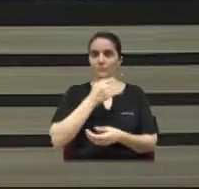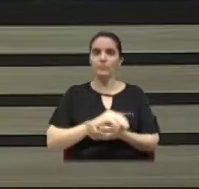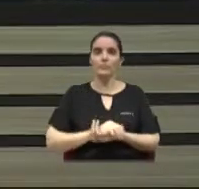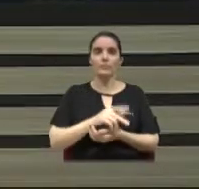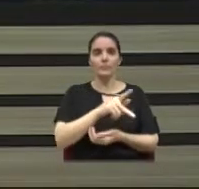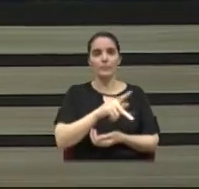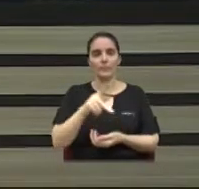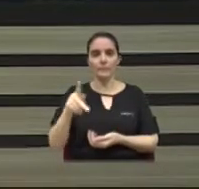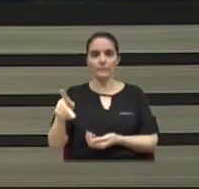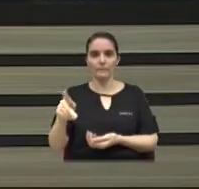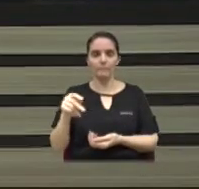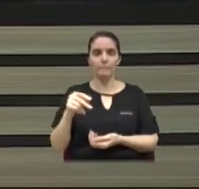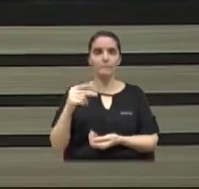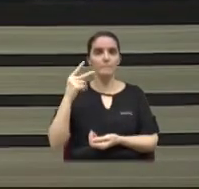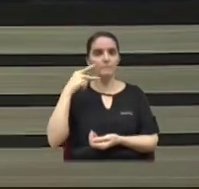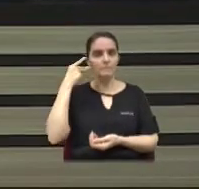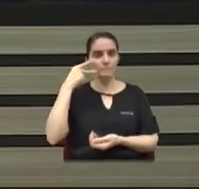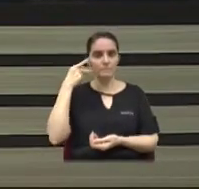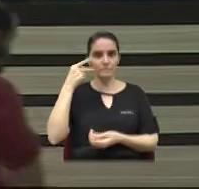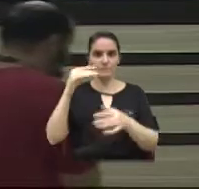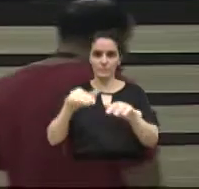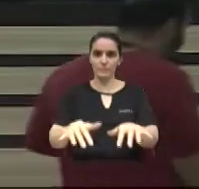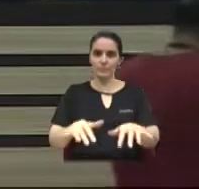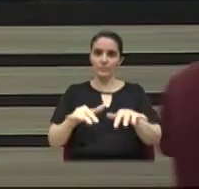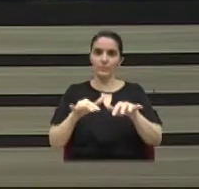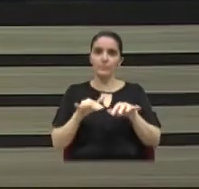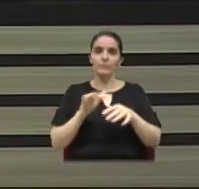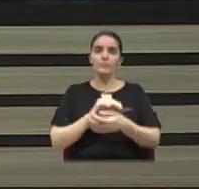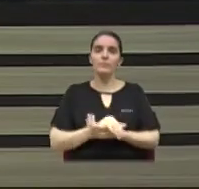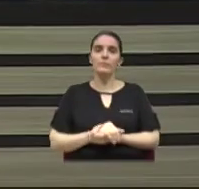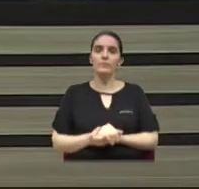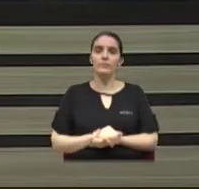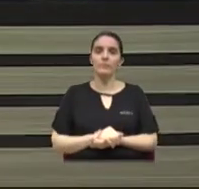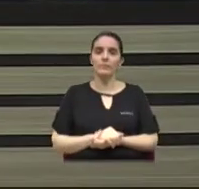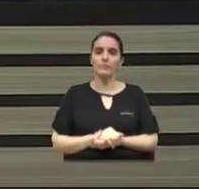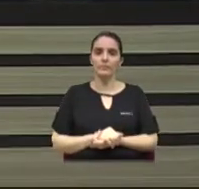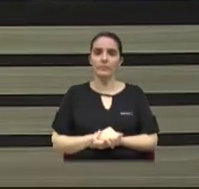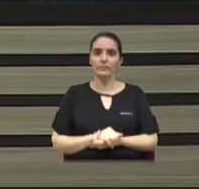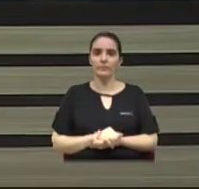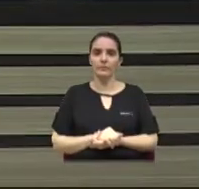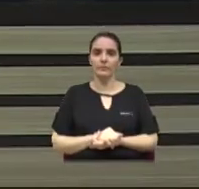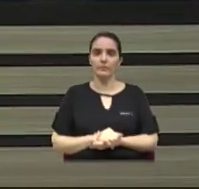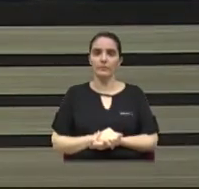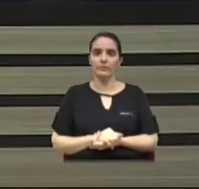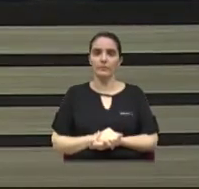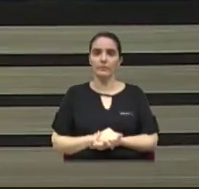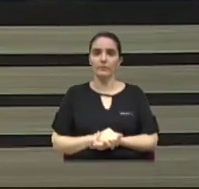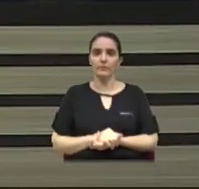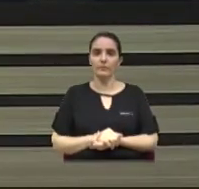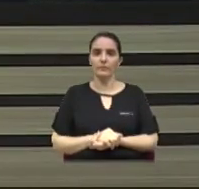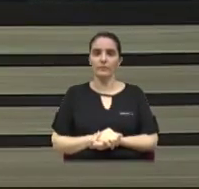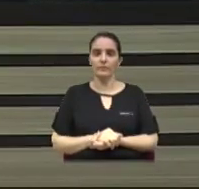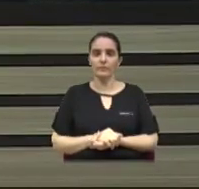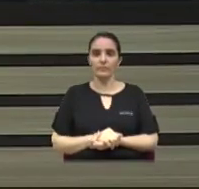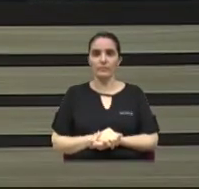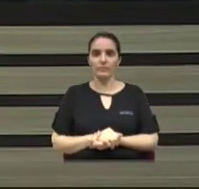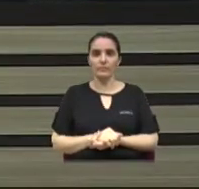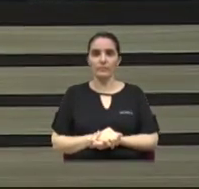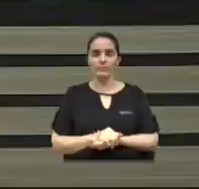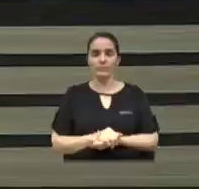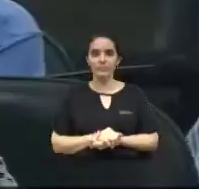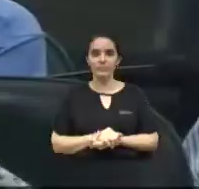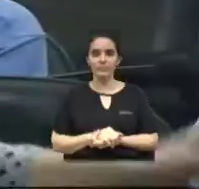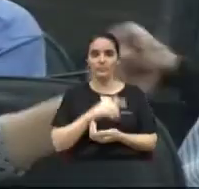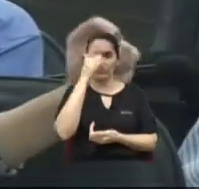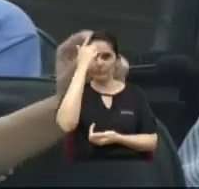Excelentíssimo presidente, nobres pares, público que nos acompanha. Extremamente pertinente que o vereador